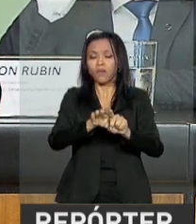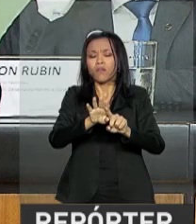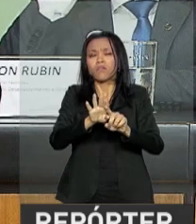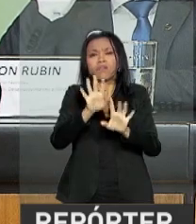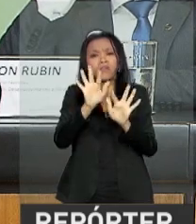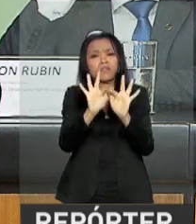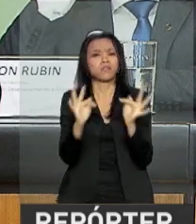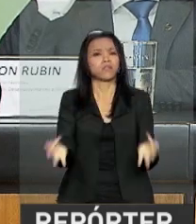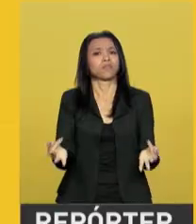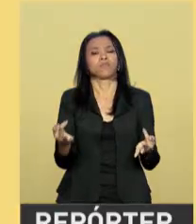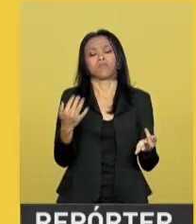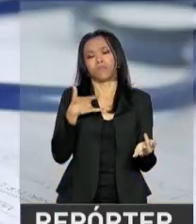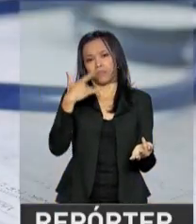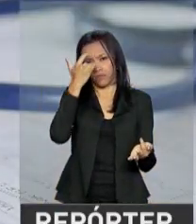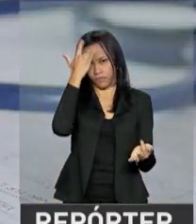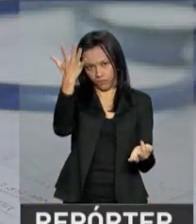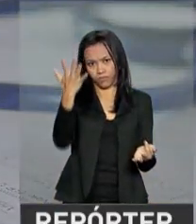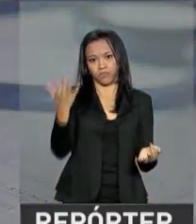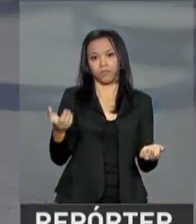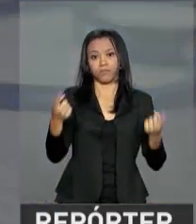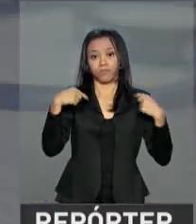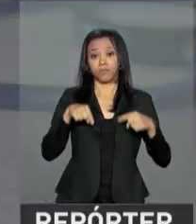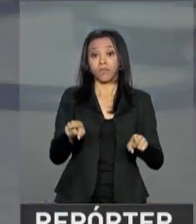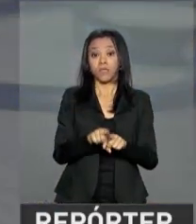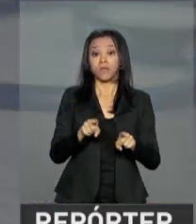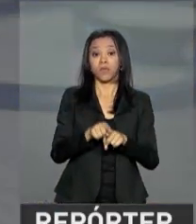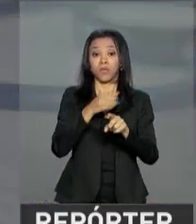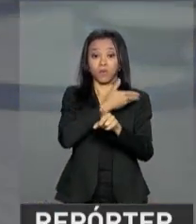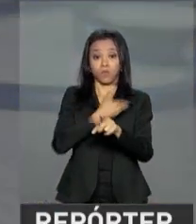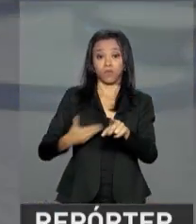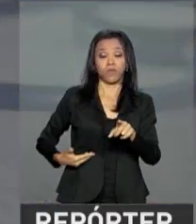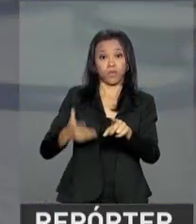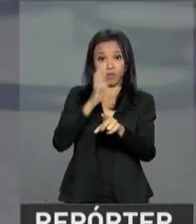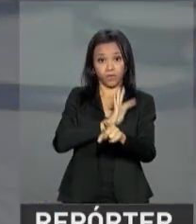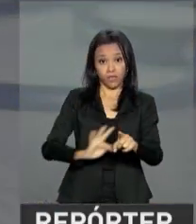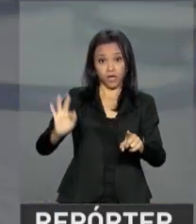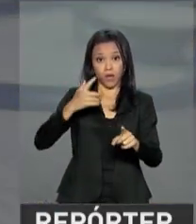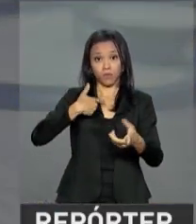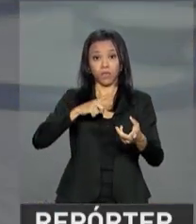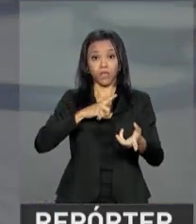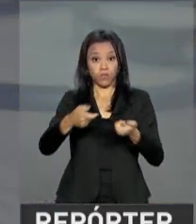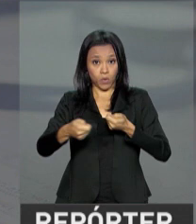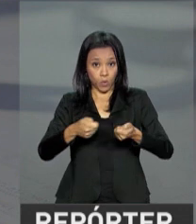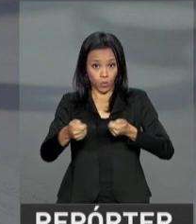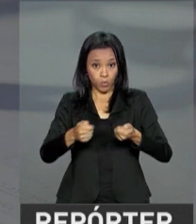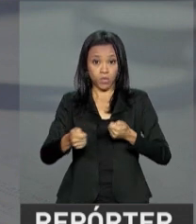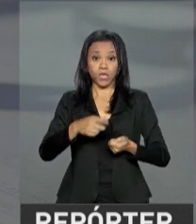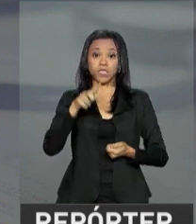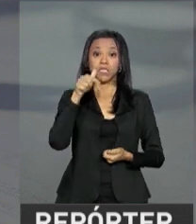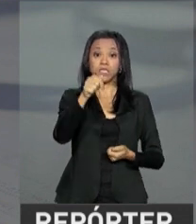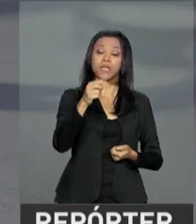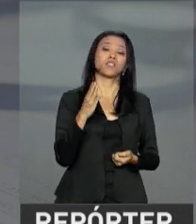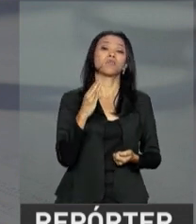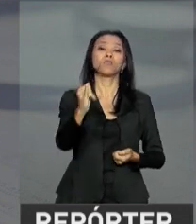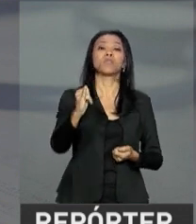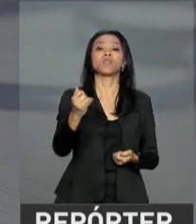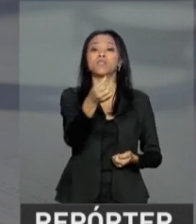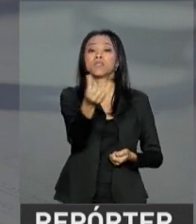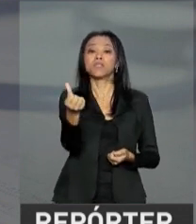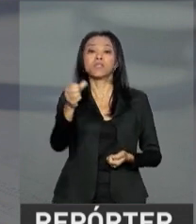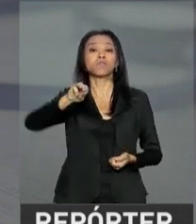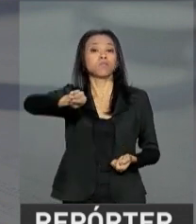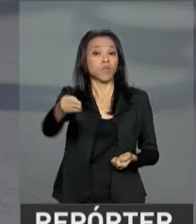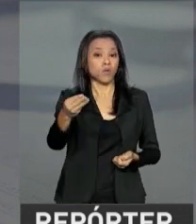realizando na zaga o governo federal também anunciou a economia de 7 bilhões e 600 milhões de reais de